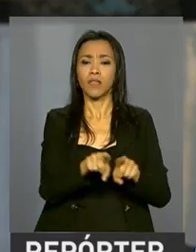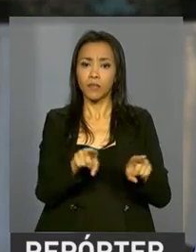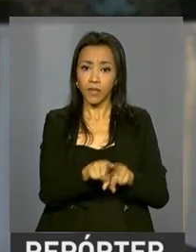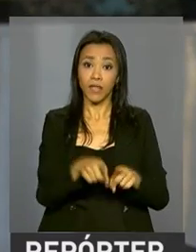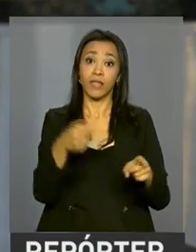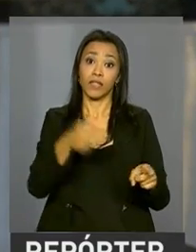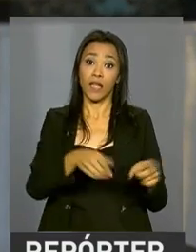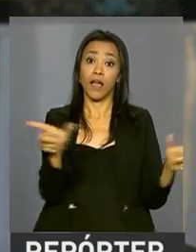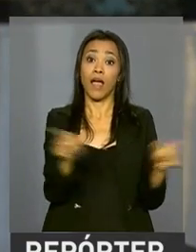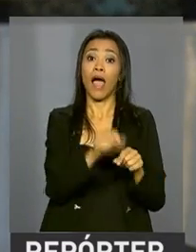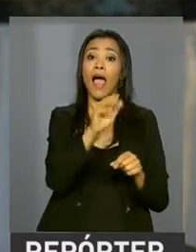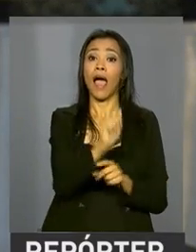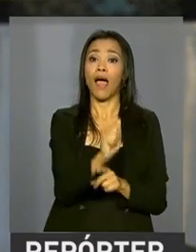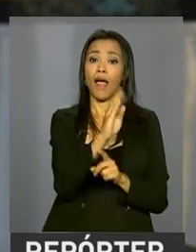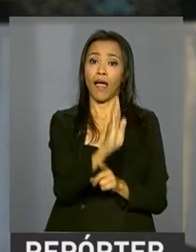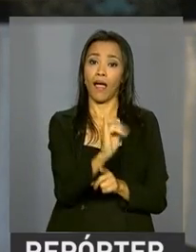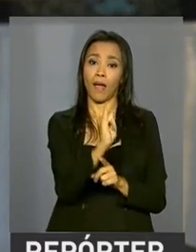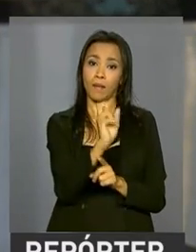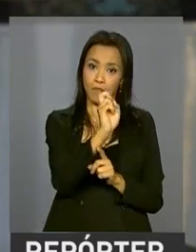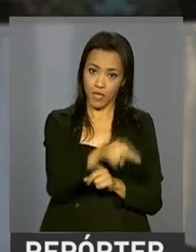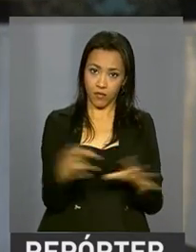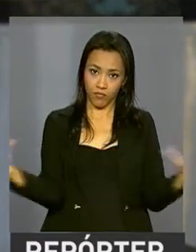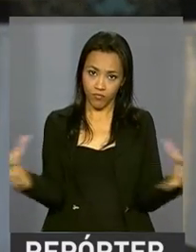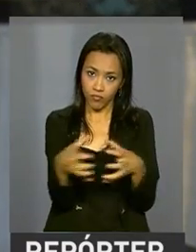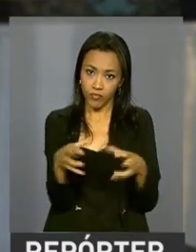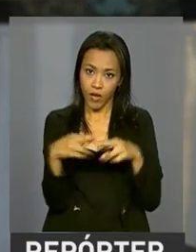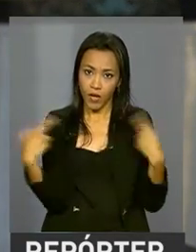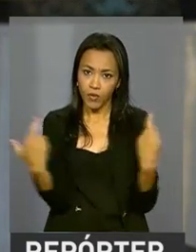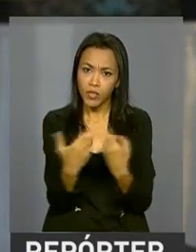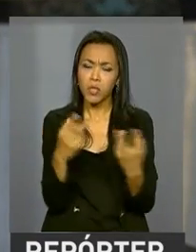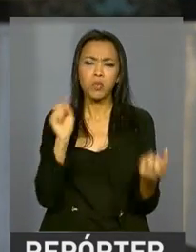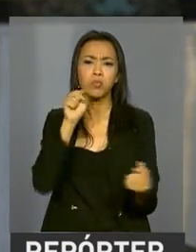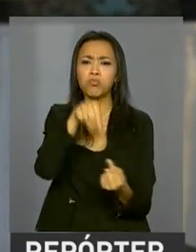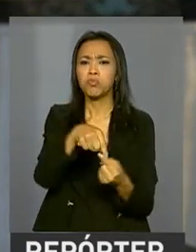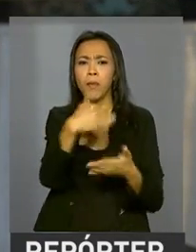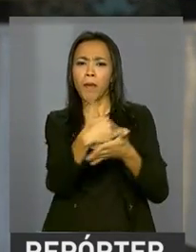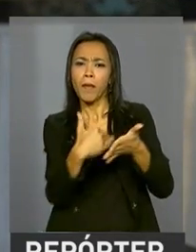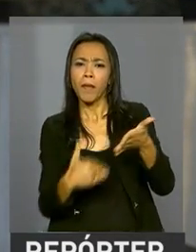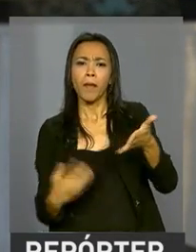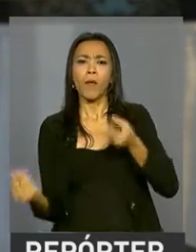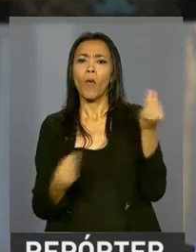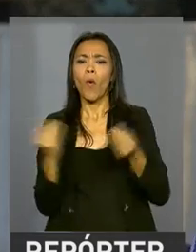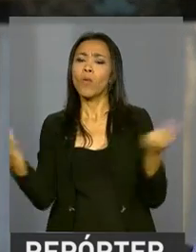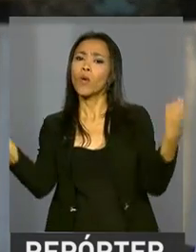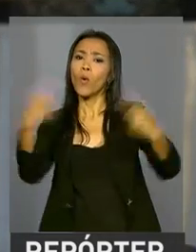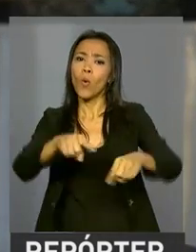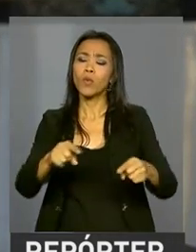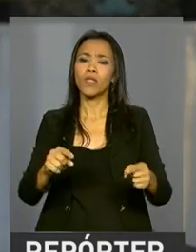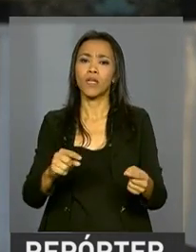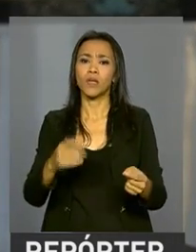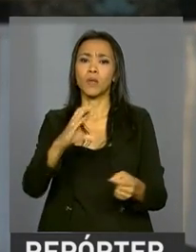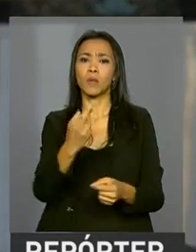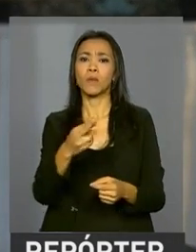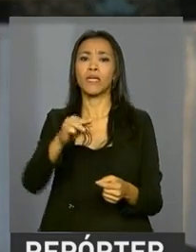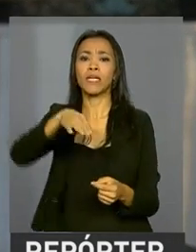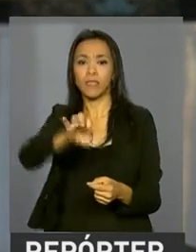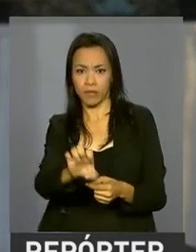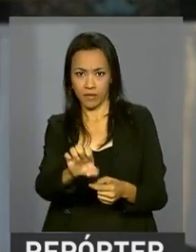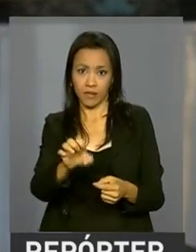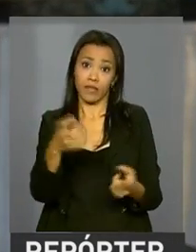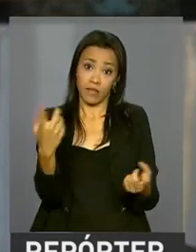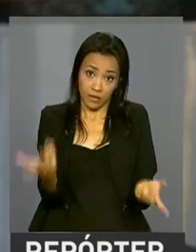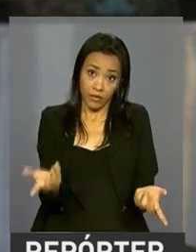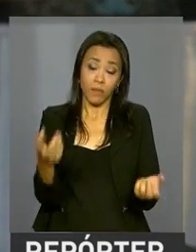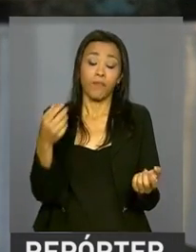de Inteligência, ABIN. Eles discutem ações integradas de combate ao crime organizado. Na sexta-feira, o presidente Michel